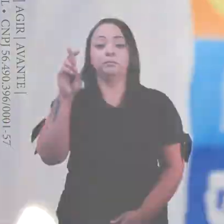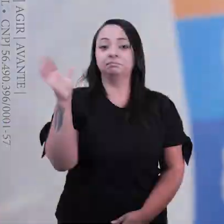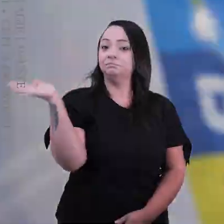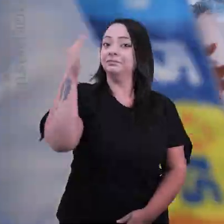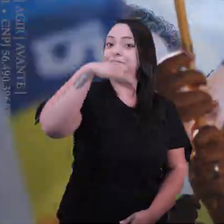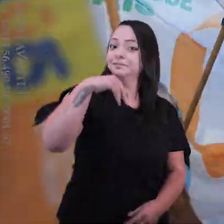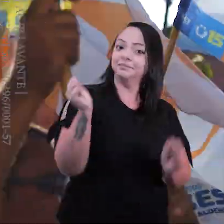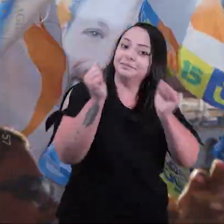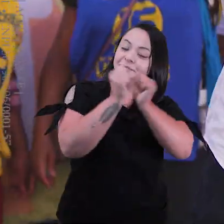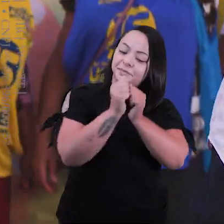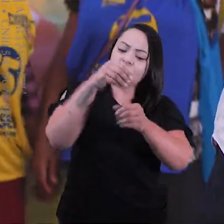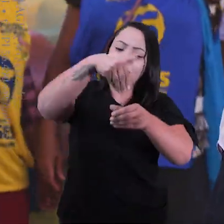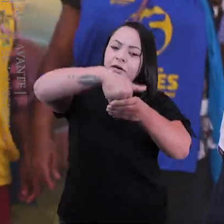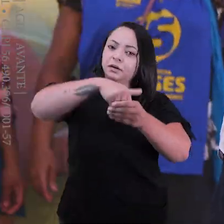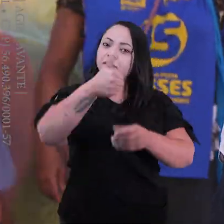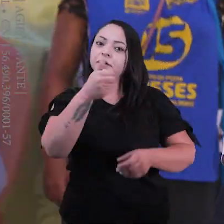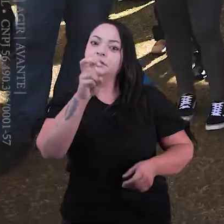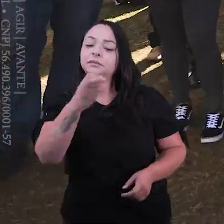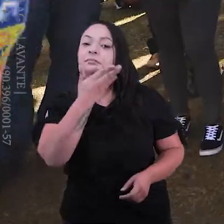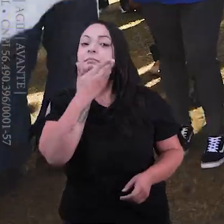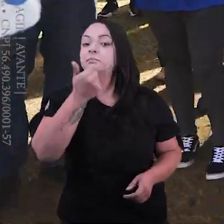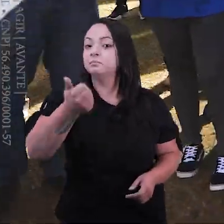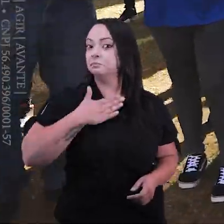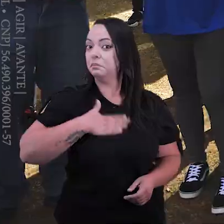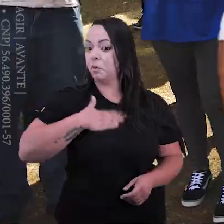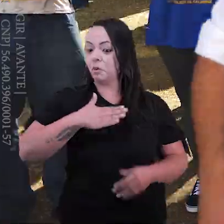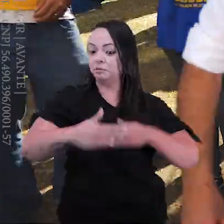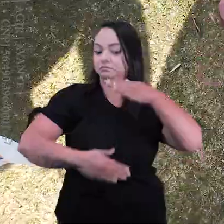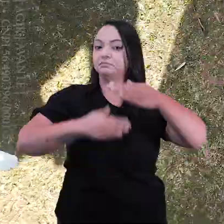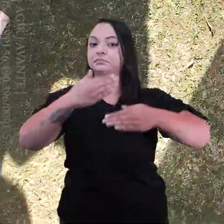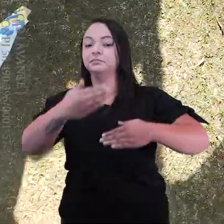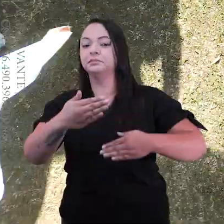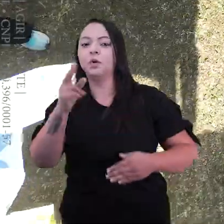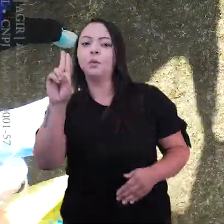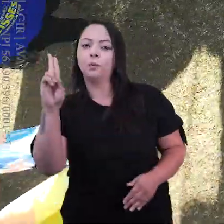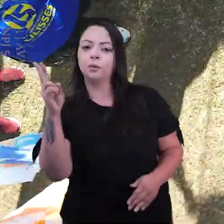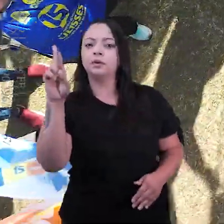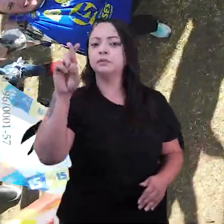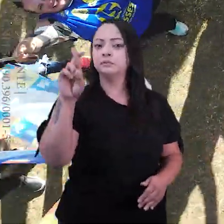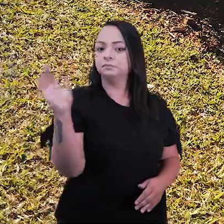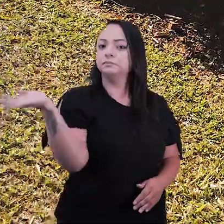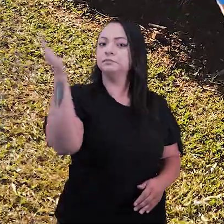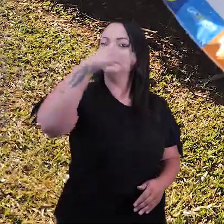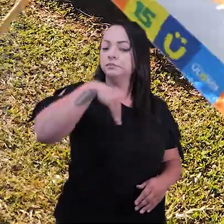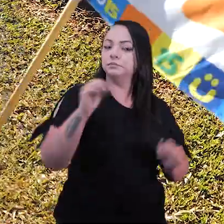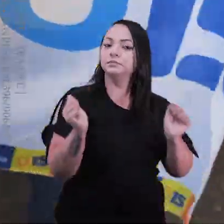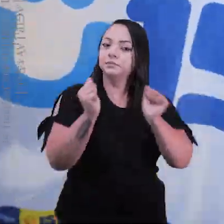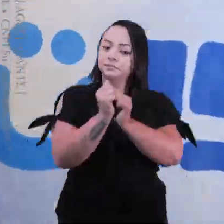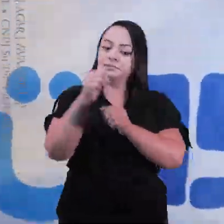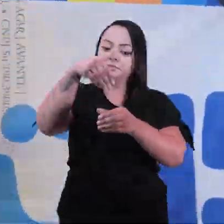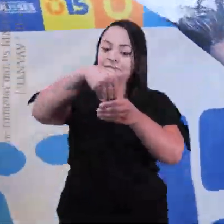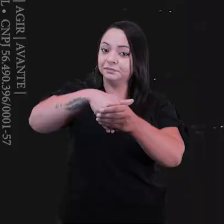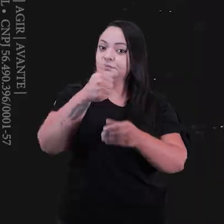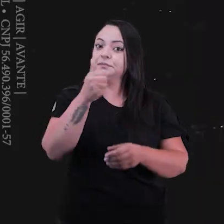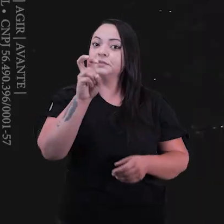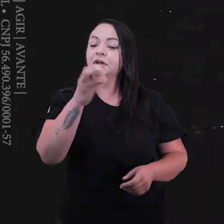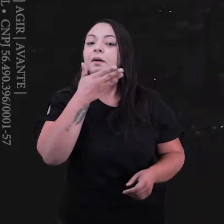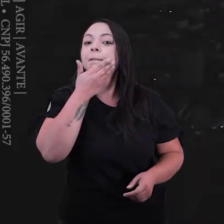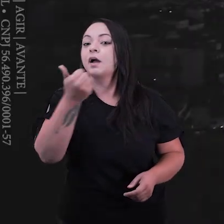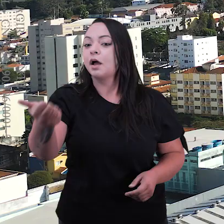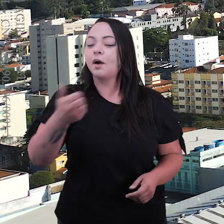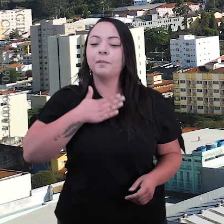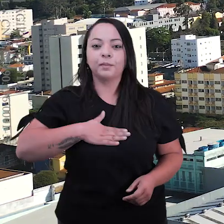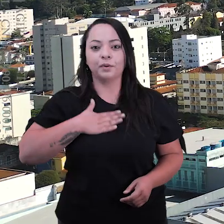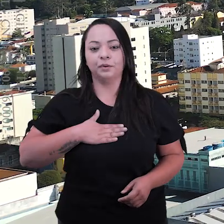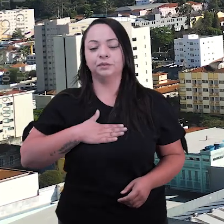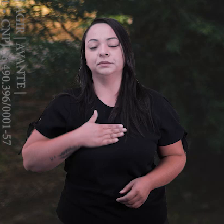Ulisses e Rovilson, vamos lá. Vote no 15 que é pra Poços avançar. Ulisses e Rovilson, vamos lá. Vote no 15 que é pra